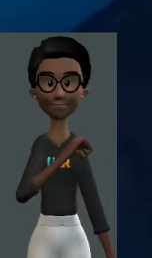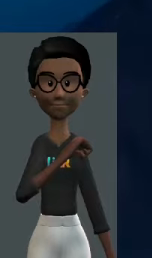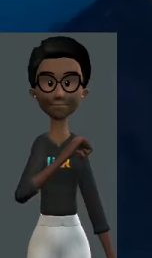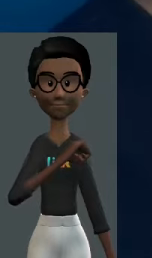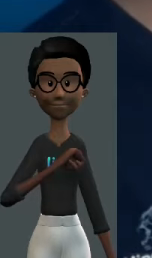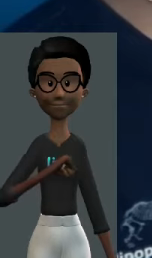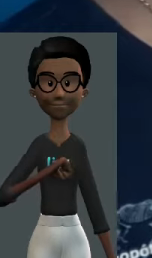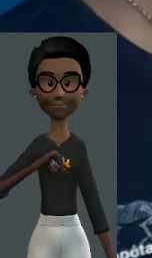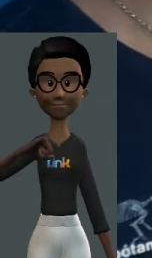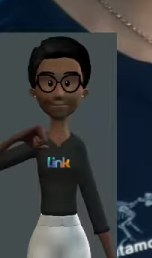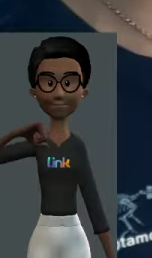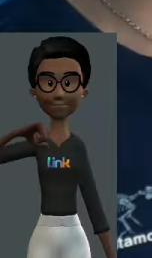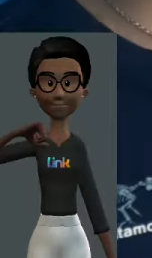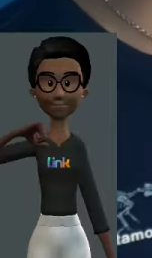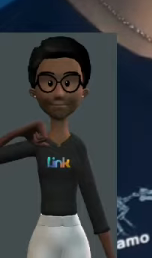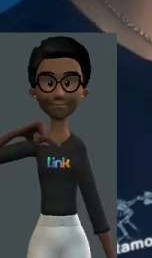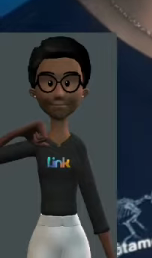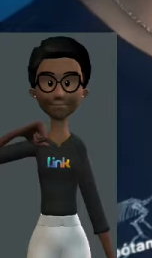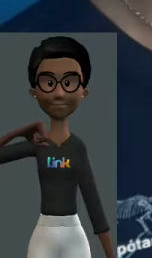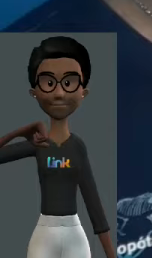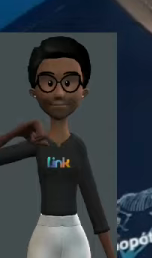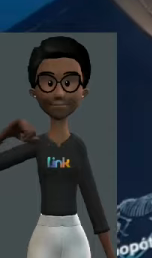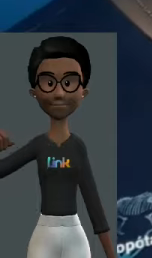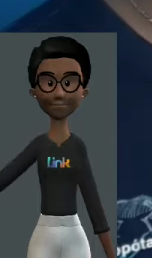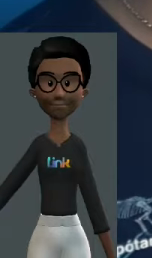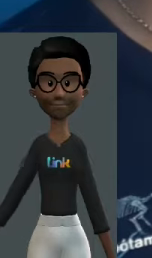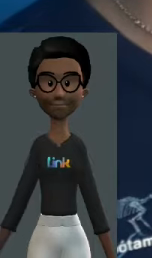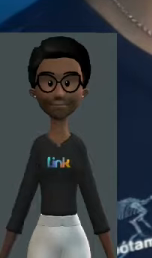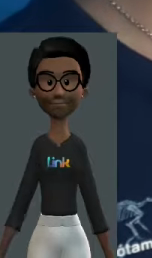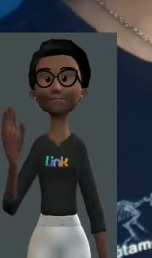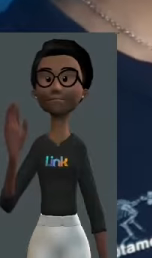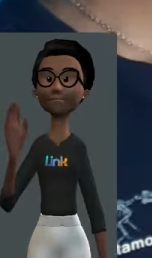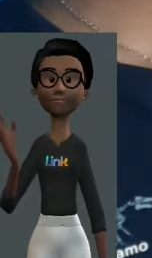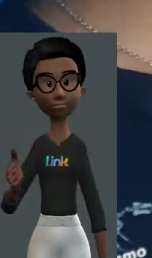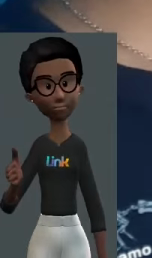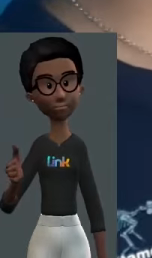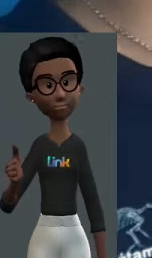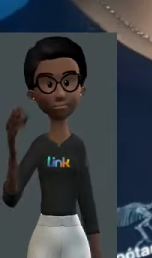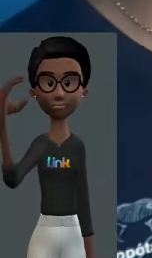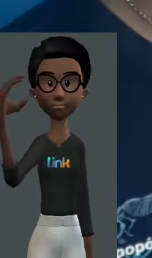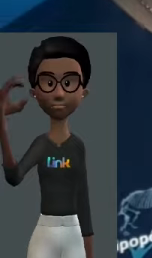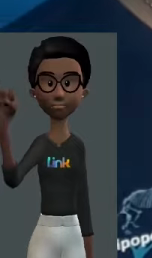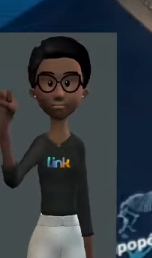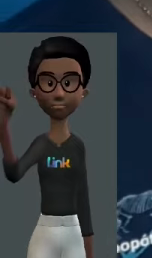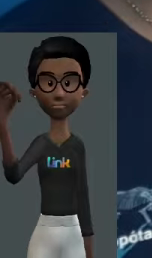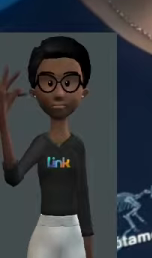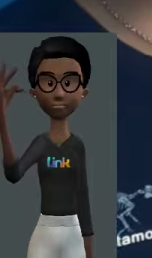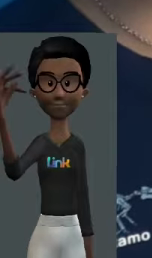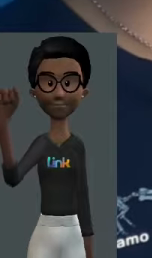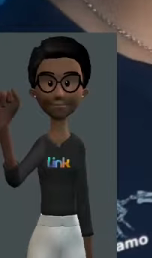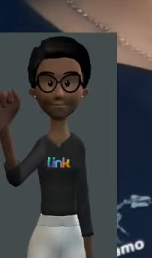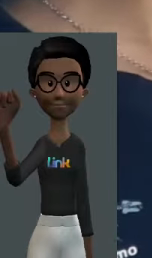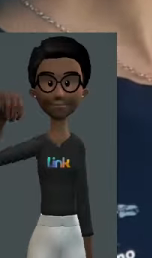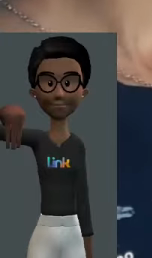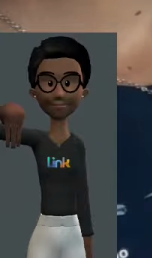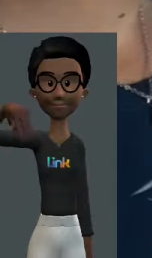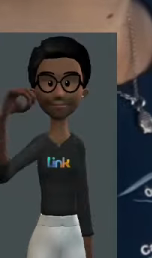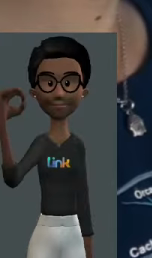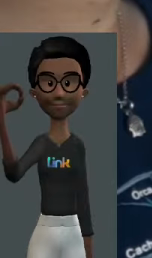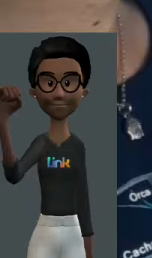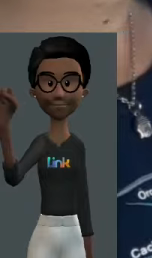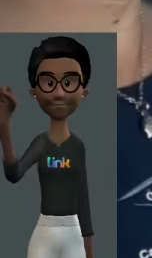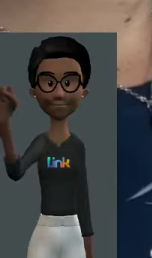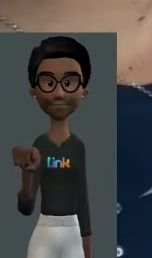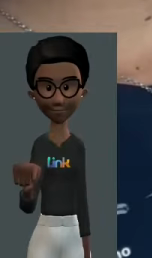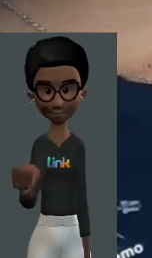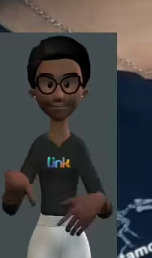separa o homem em corpo, que autoexplicativo é o corpo mesmo, e alma, que seria o intelecto.